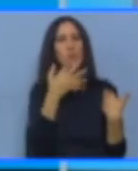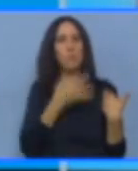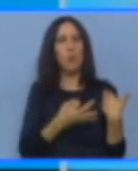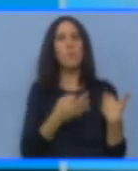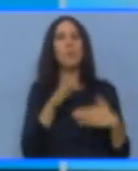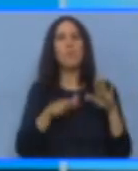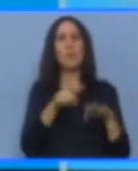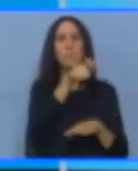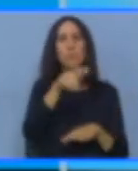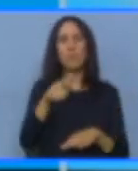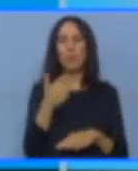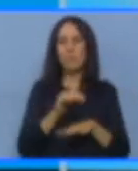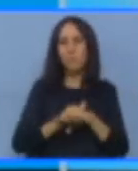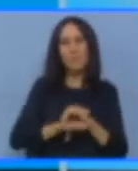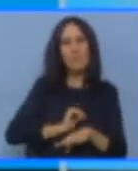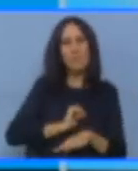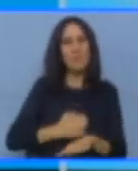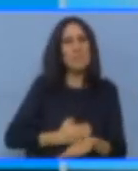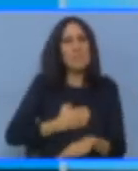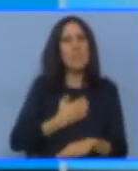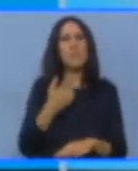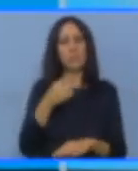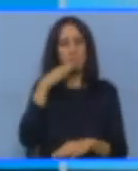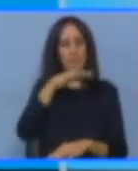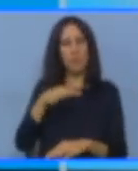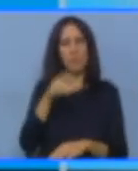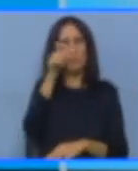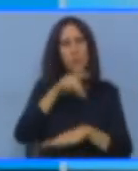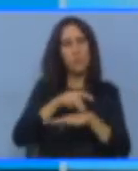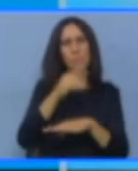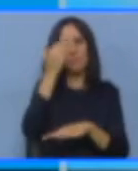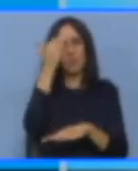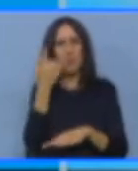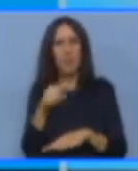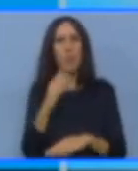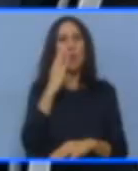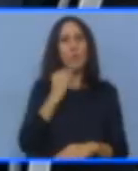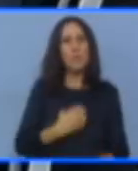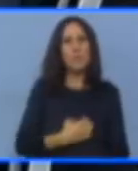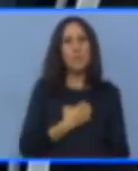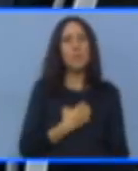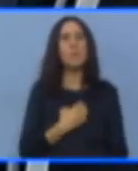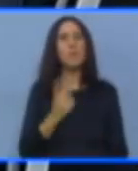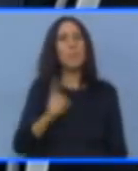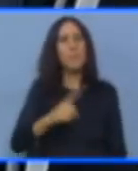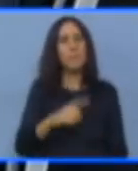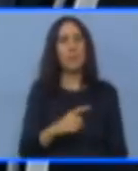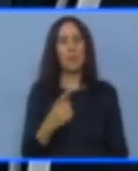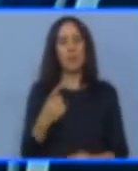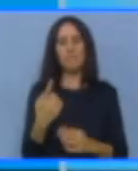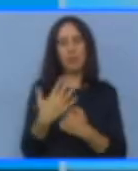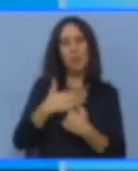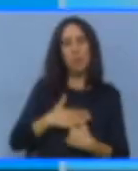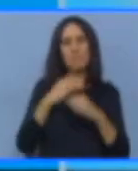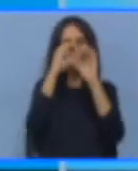sentirem-se culpadas por ter um doente mental na família, ou sentirem vergonha. Porquê? Porque muitas vezes o preconceito, a discriminação, o estereotipo,